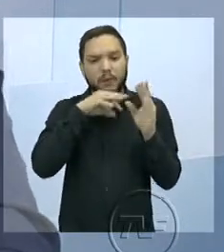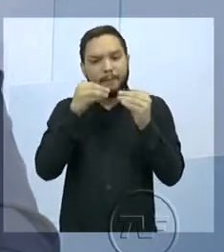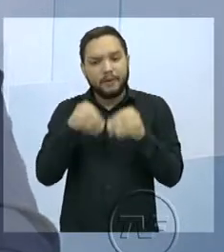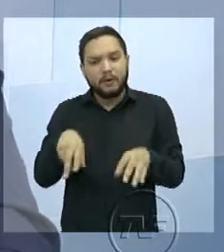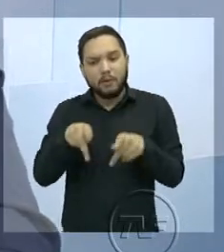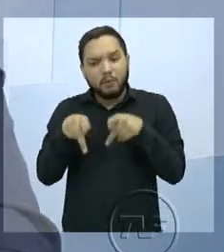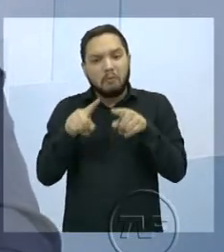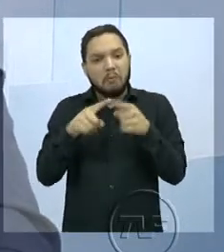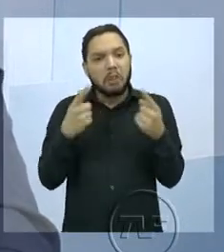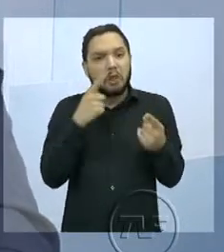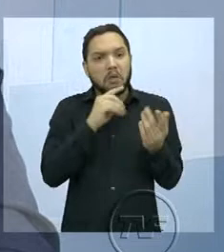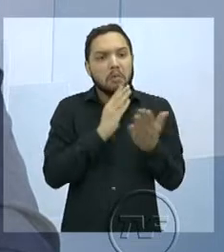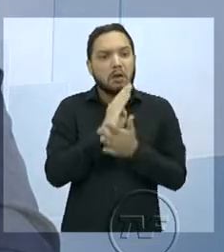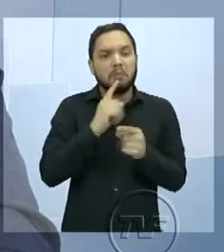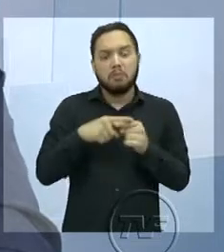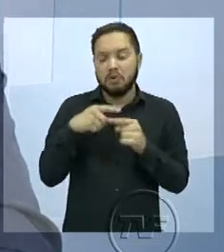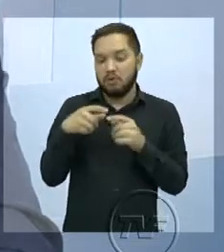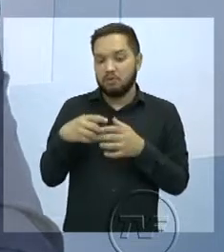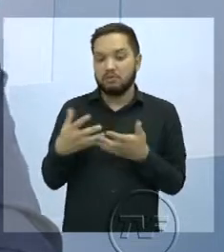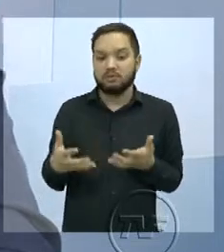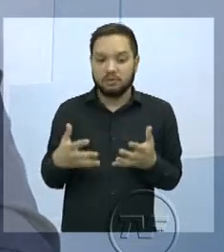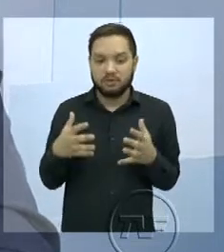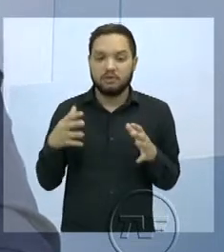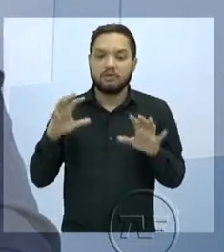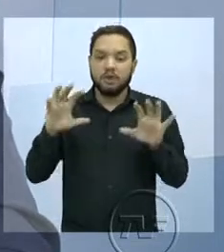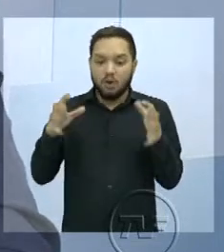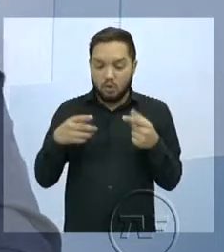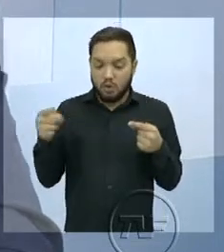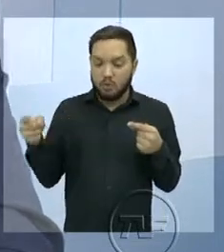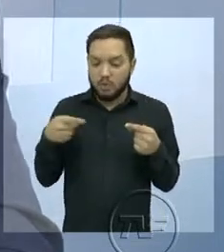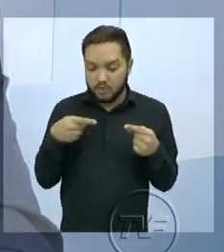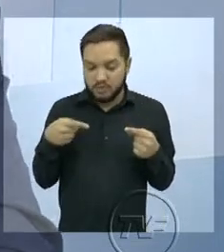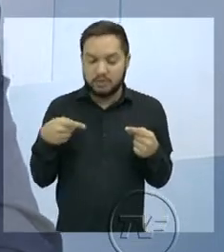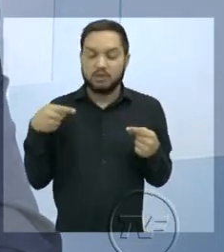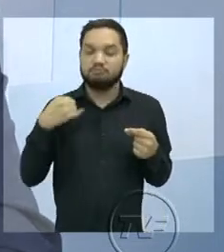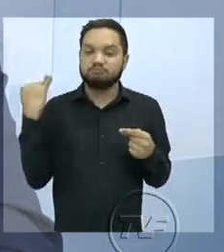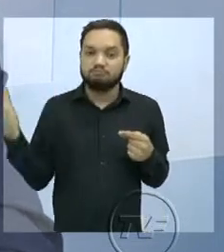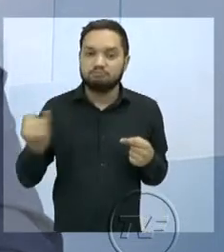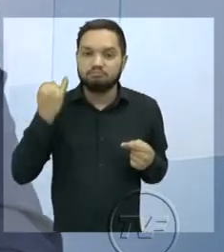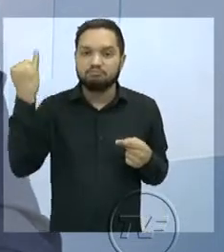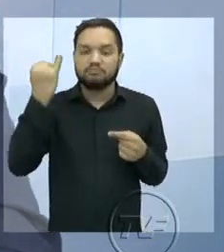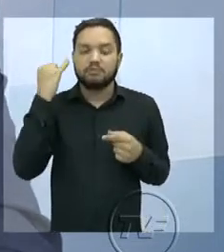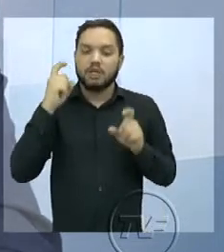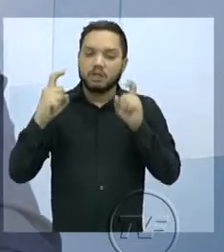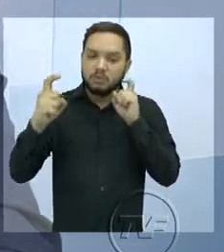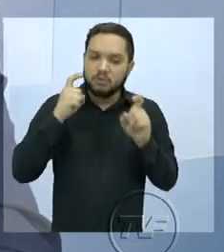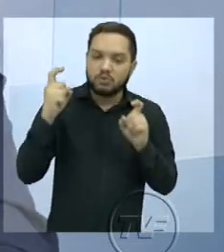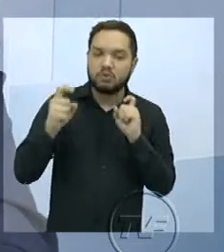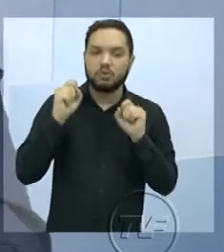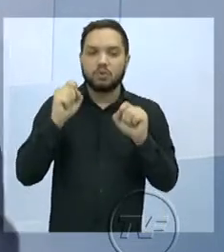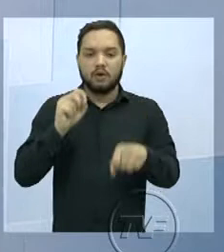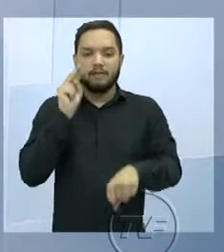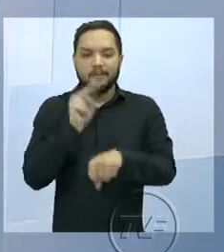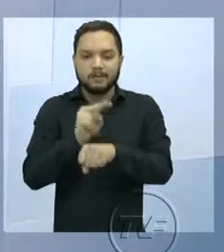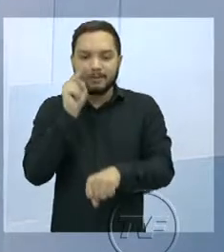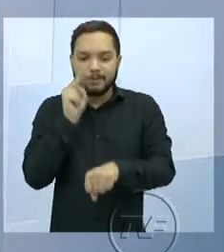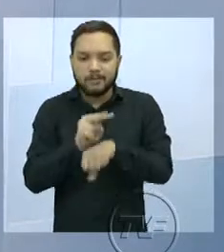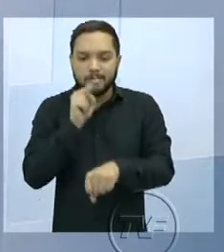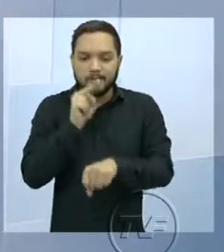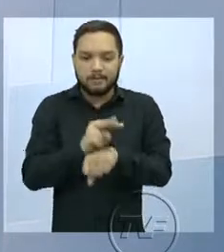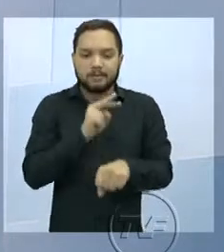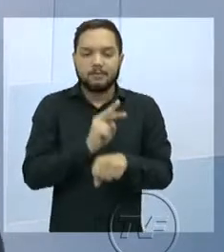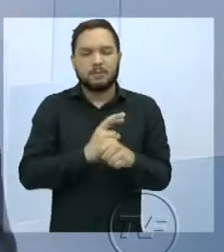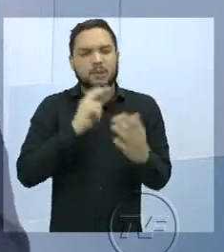interesses do povo. Então, a oposição ela tem um papel fundamental para discutir, para fiscalizar, né, para